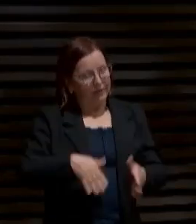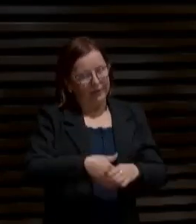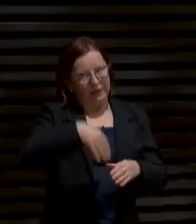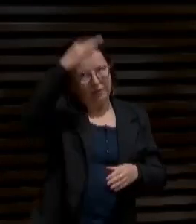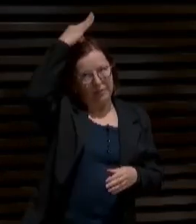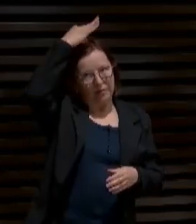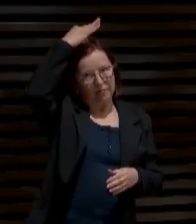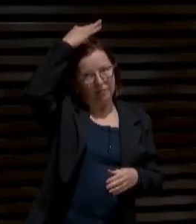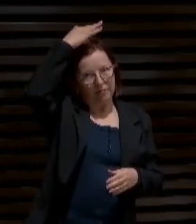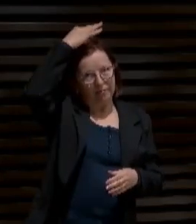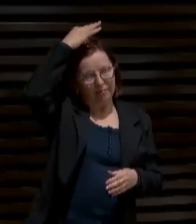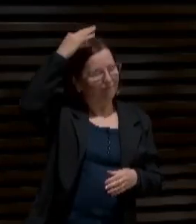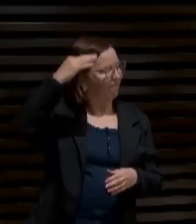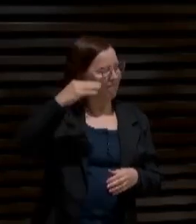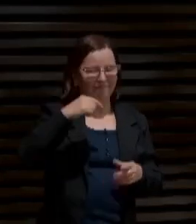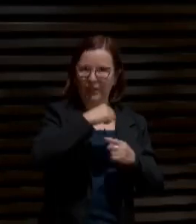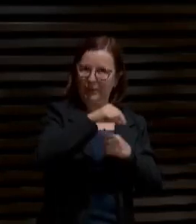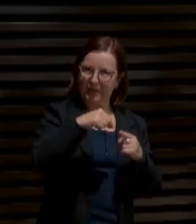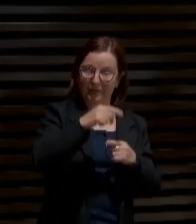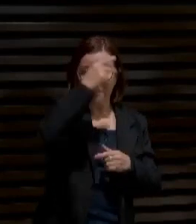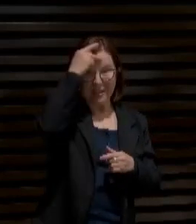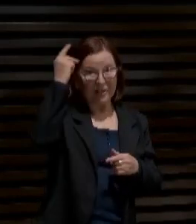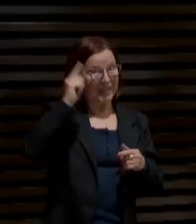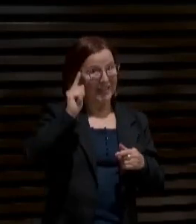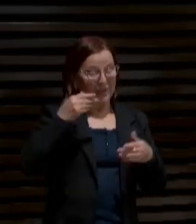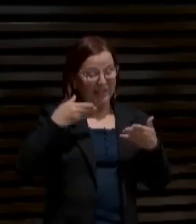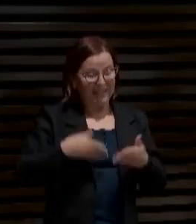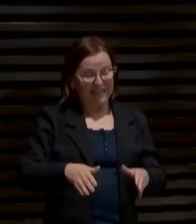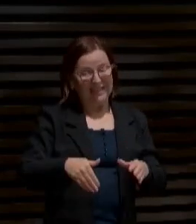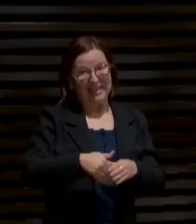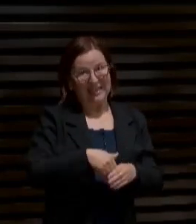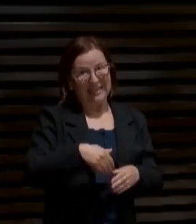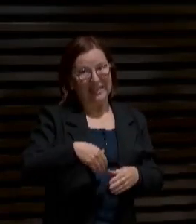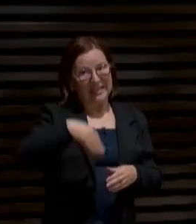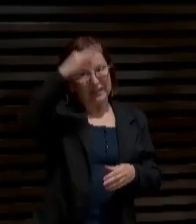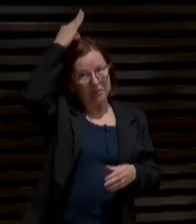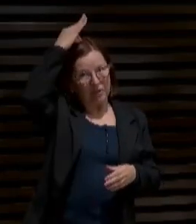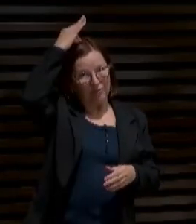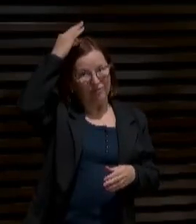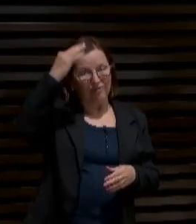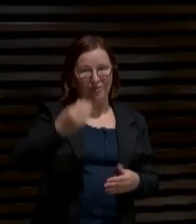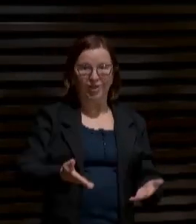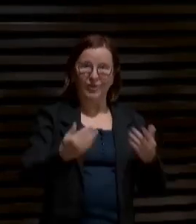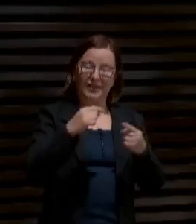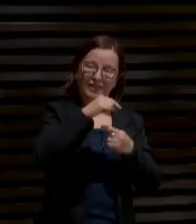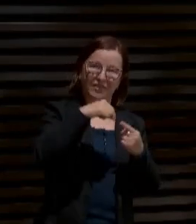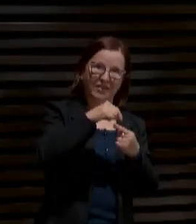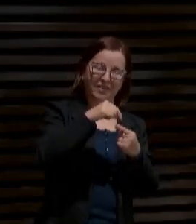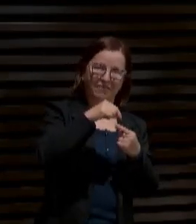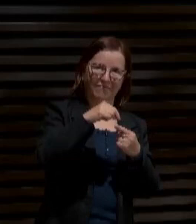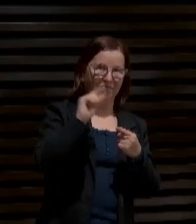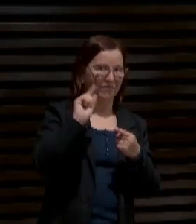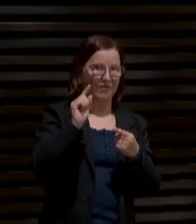santo e quem não nascer de novo não vai ser santificado quem não nascer de novo não